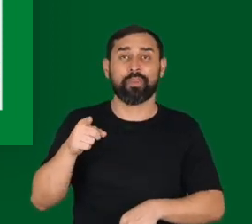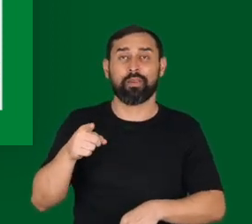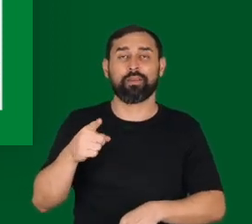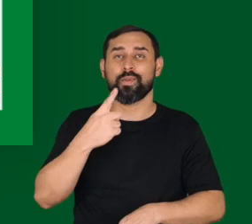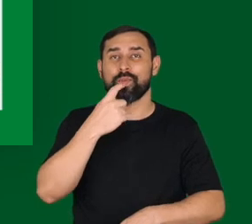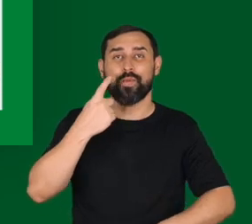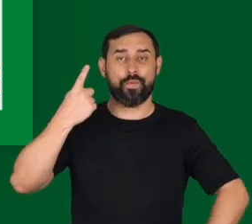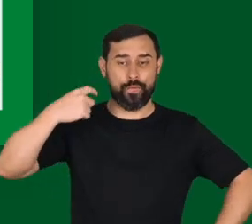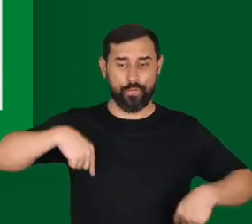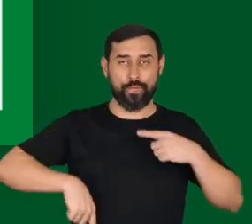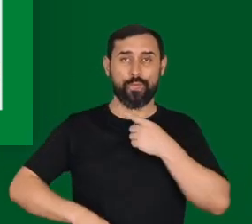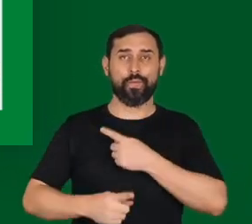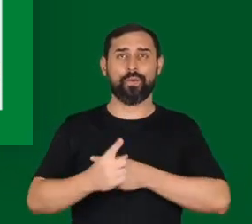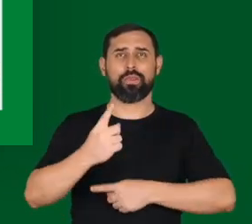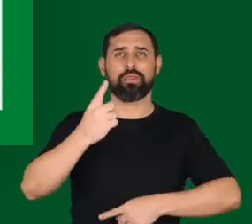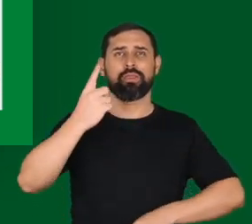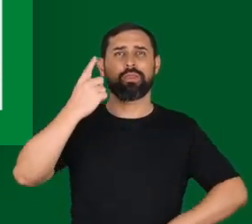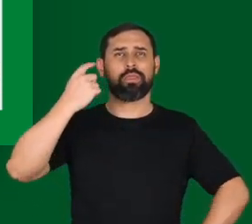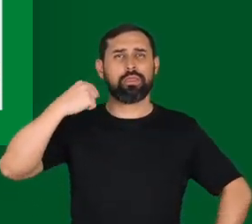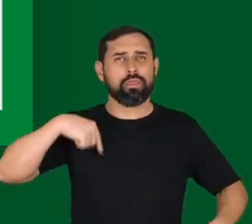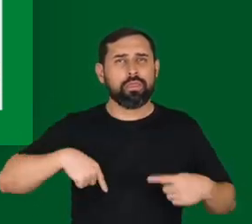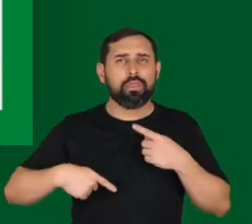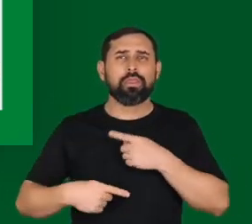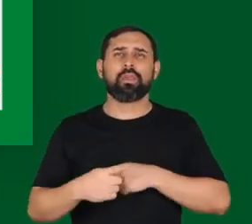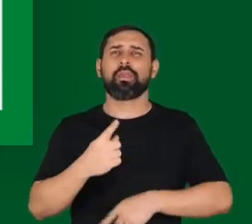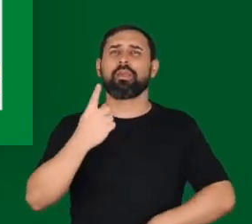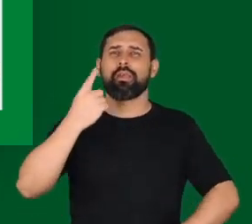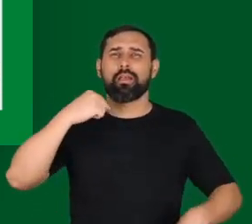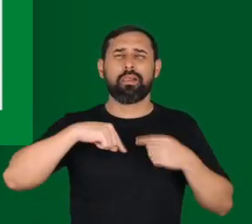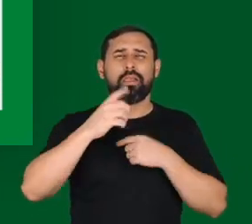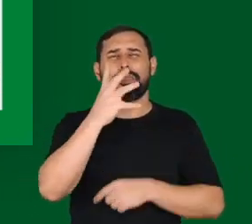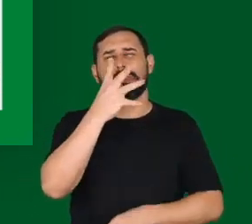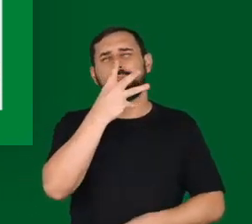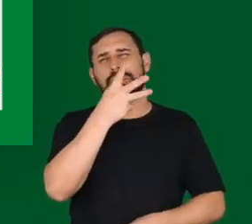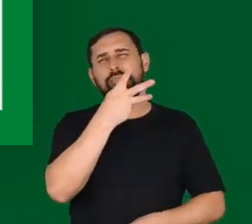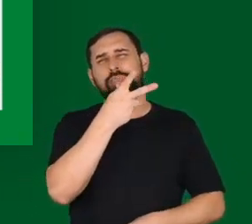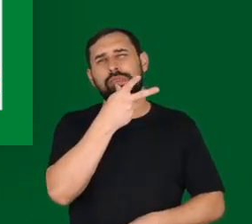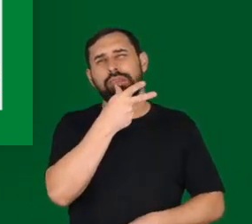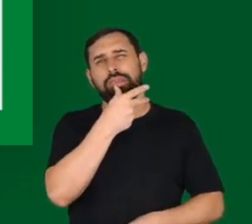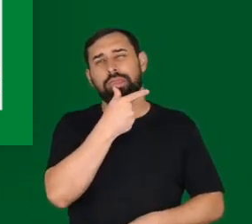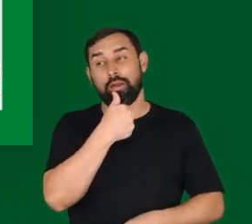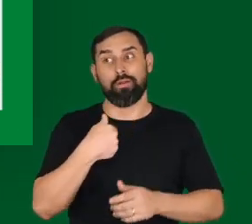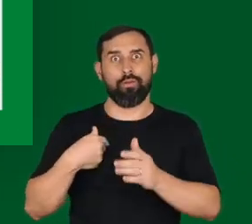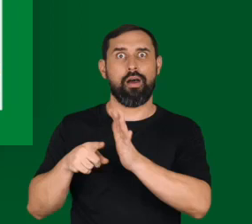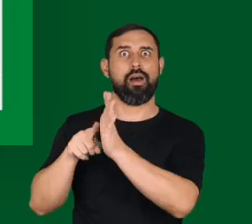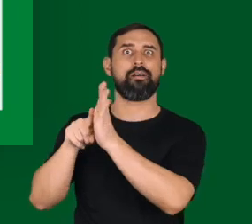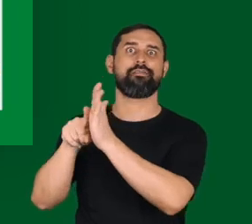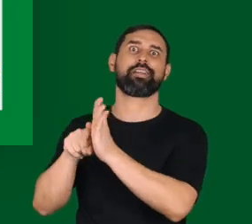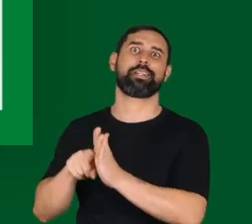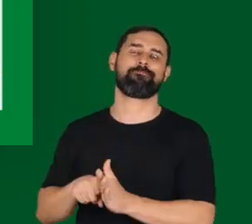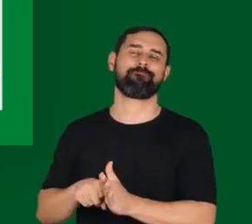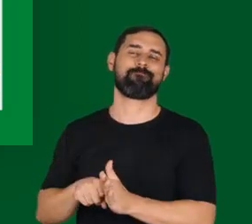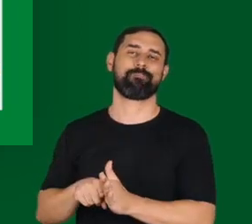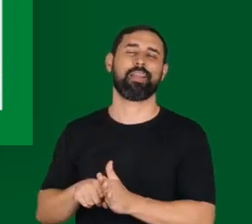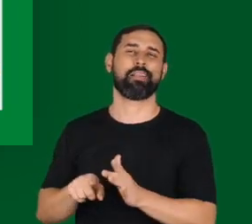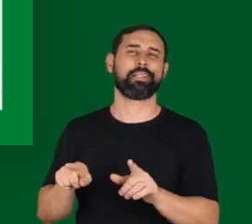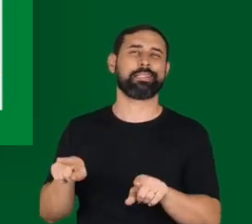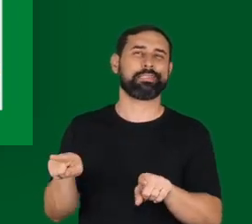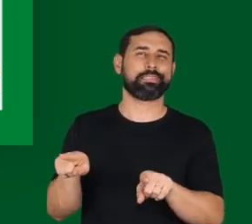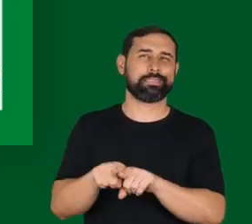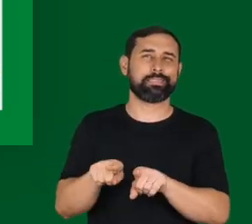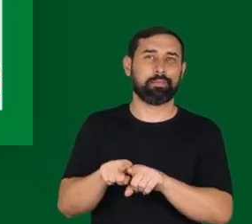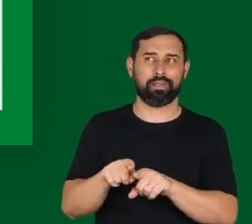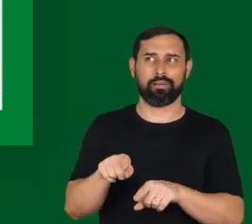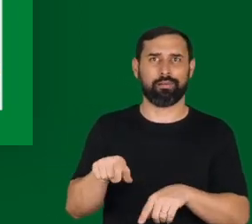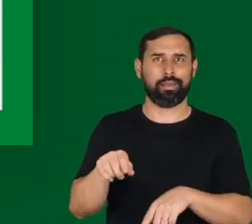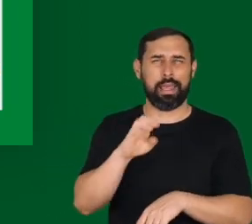pálida e arroxeada. O tempo de enchimento capilar ele vai estar prolongado, então também é um sinal importante para a gente avaliar. E